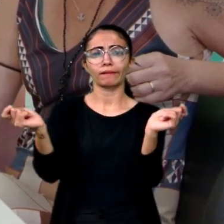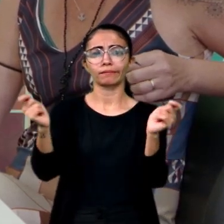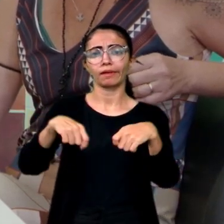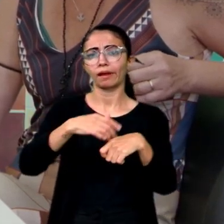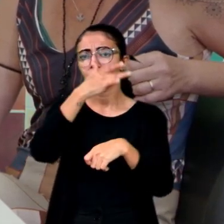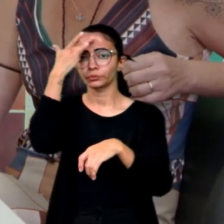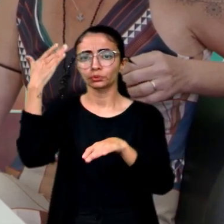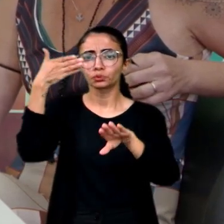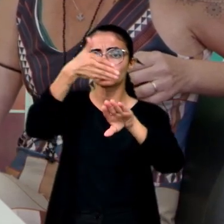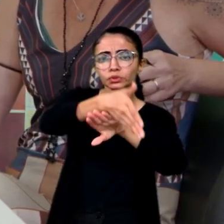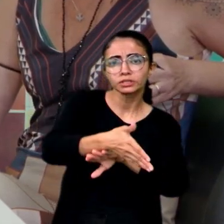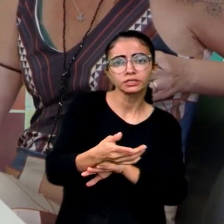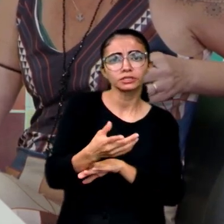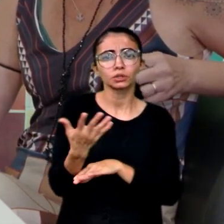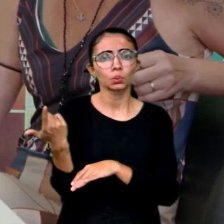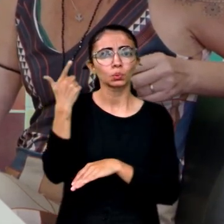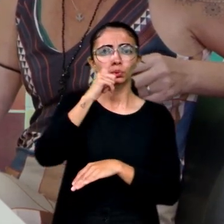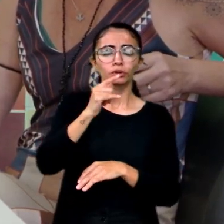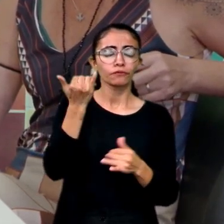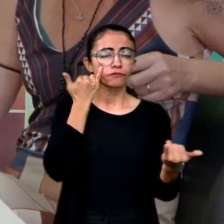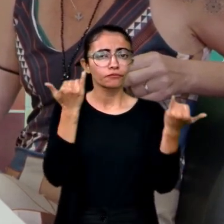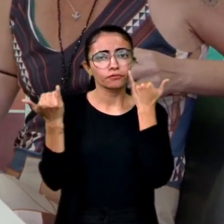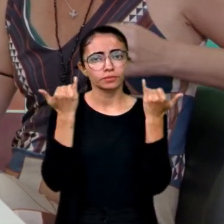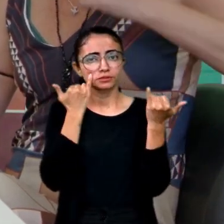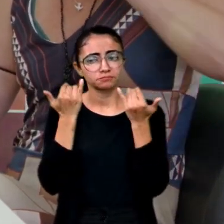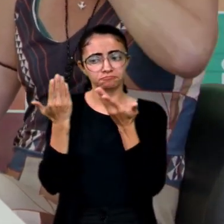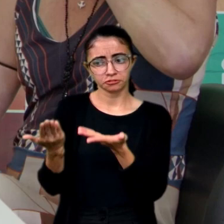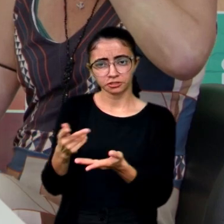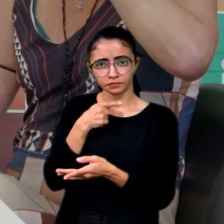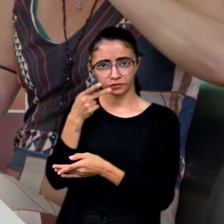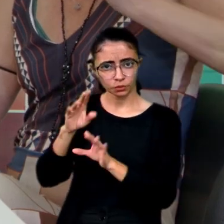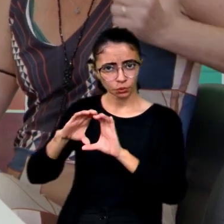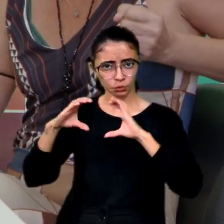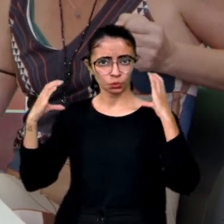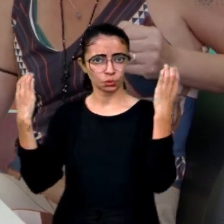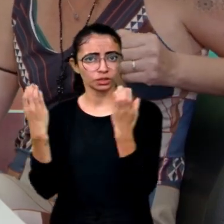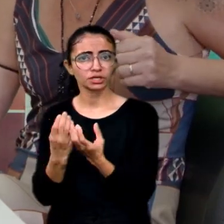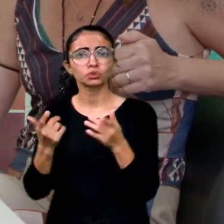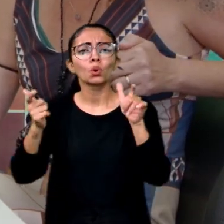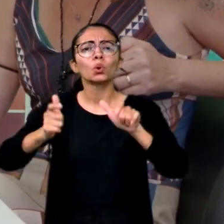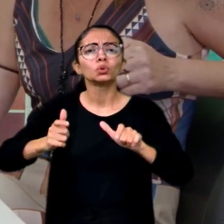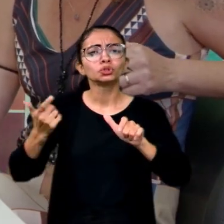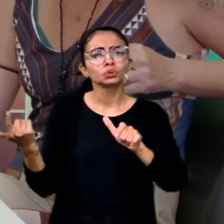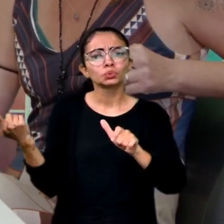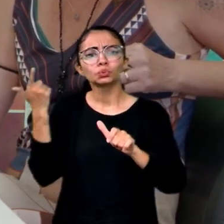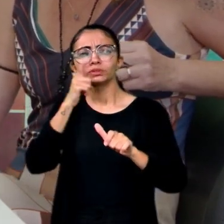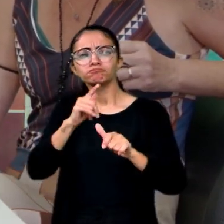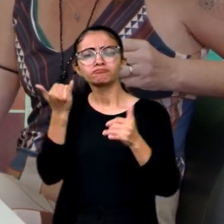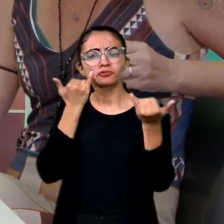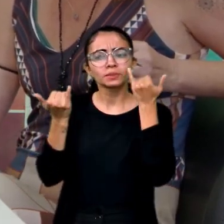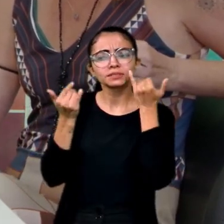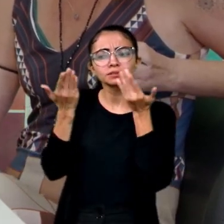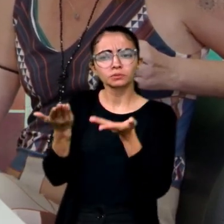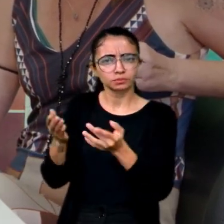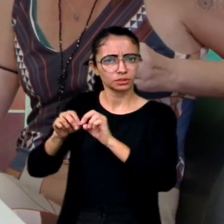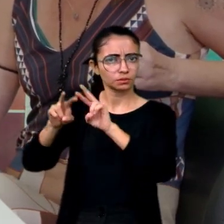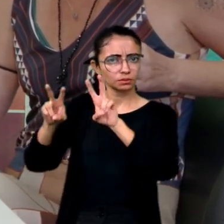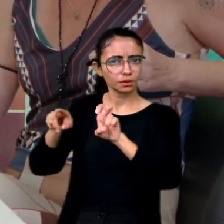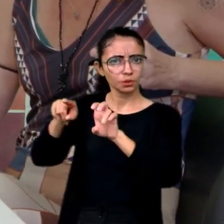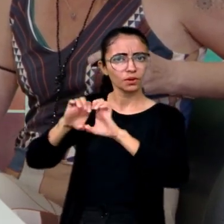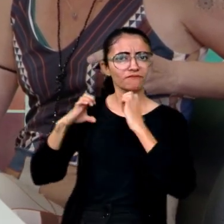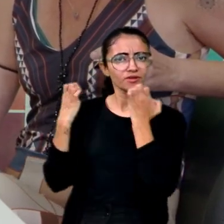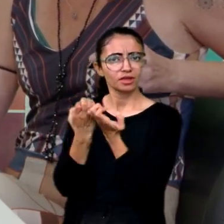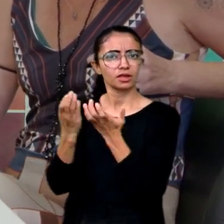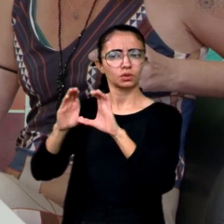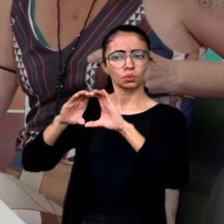né? Por exemplo, a gente falou do Congresso, onde tem mais informações sobre o Congresso, para que as pessoas possam ir acompanhando e assim se informando